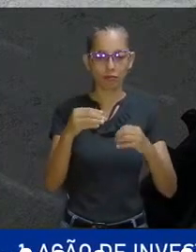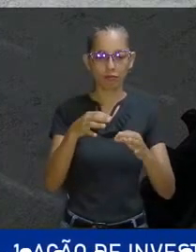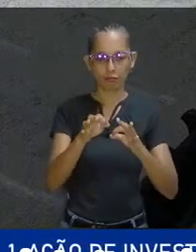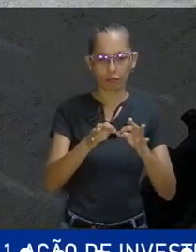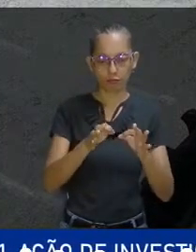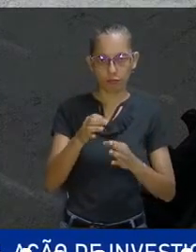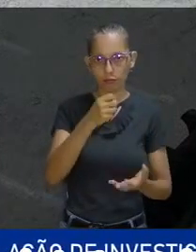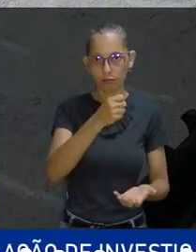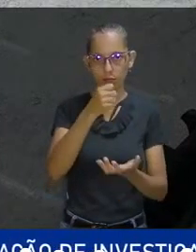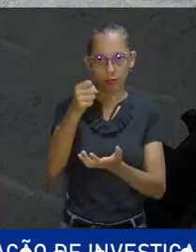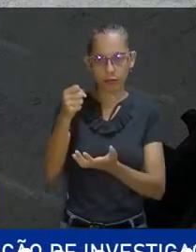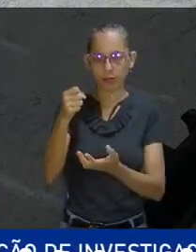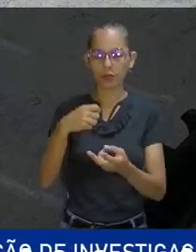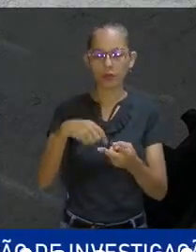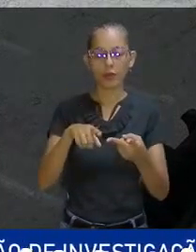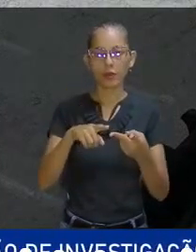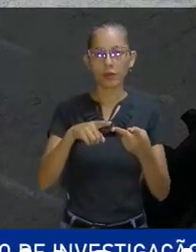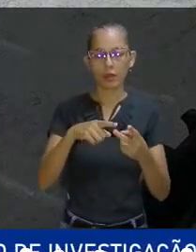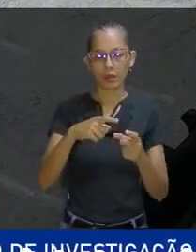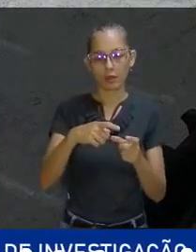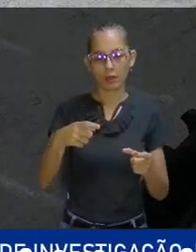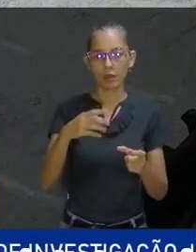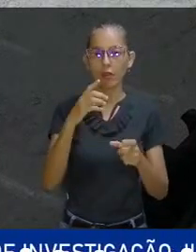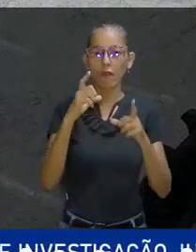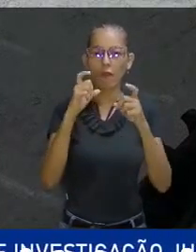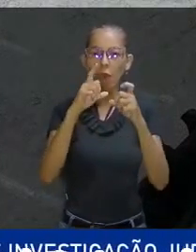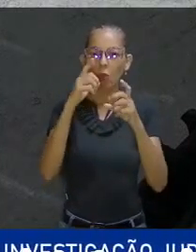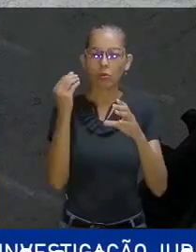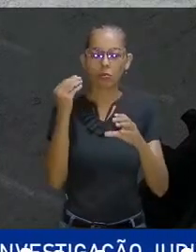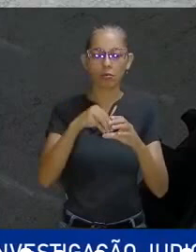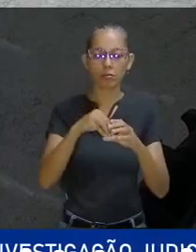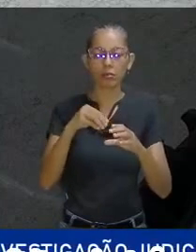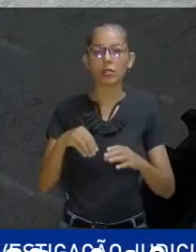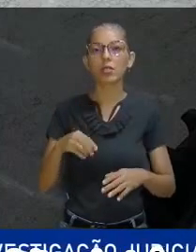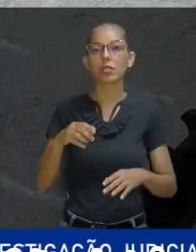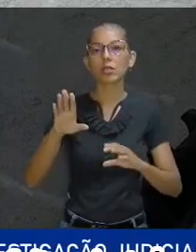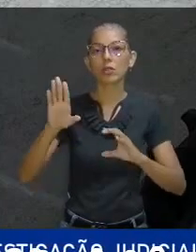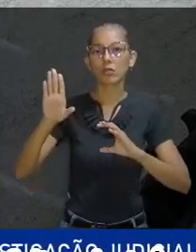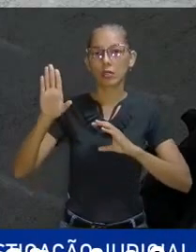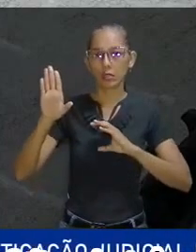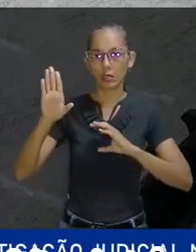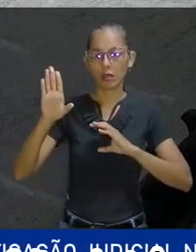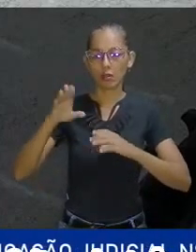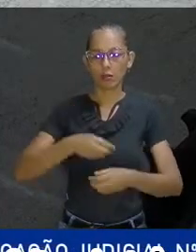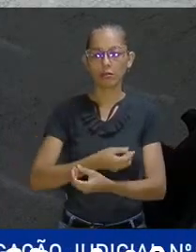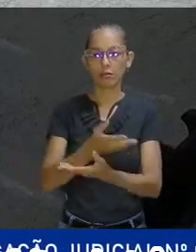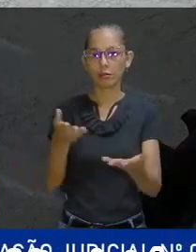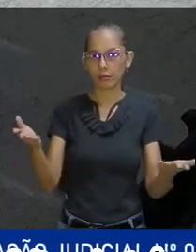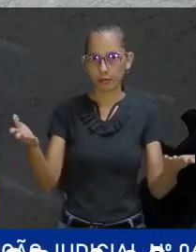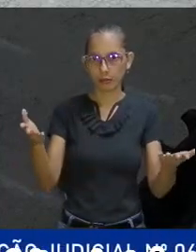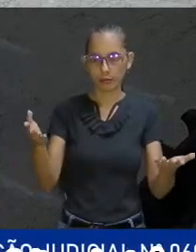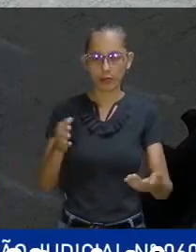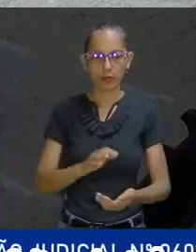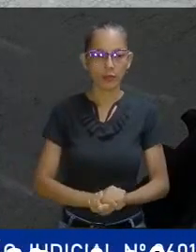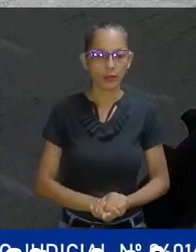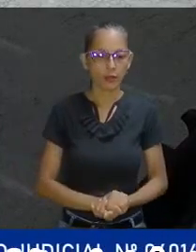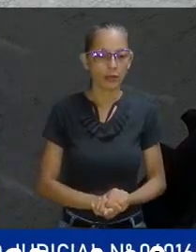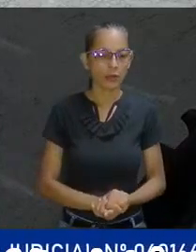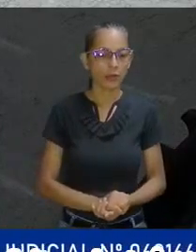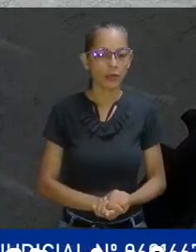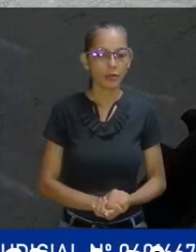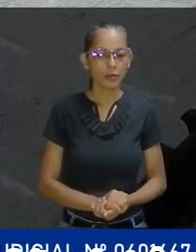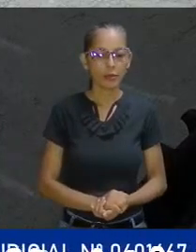pagamento das cestas básicas entre a manifestação de Irlon e da testemunha Rosiane da Costa Santana,